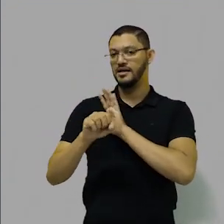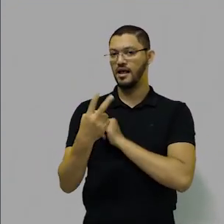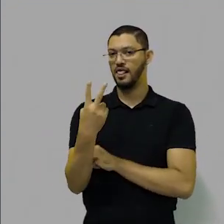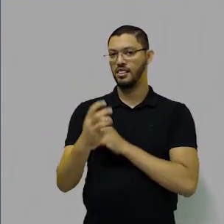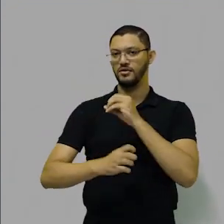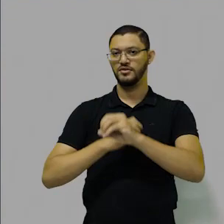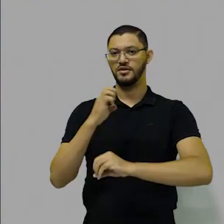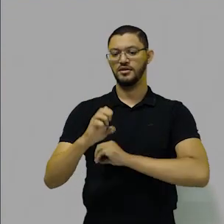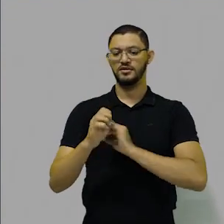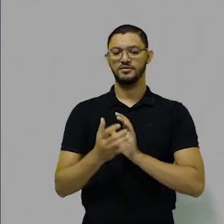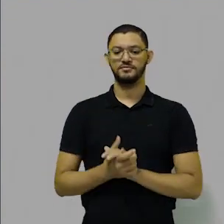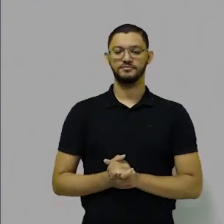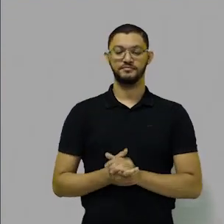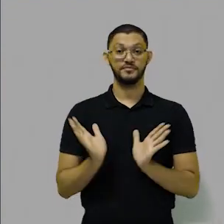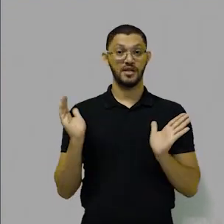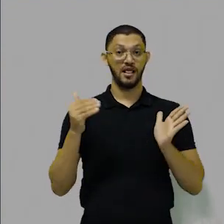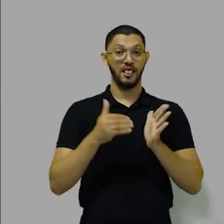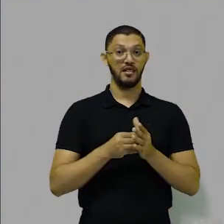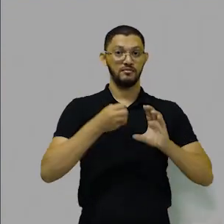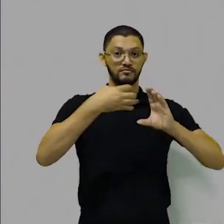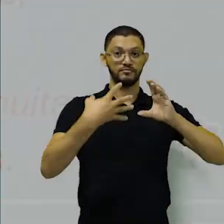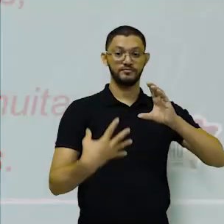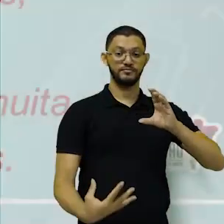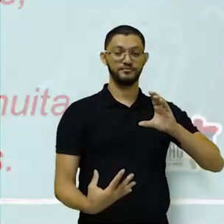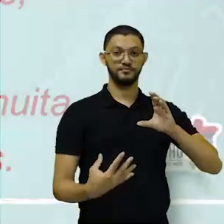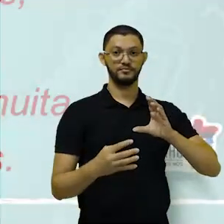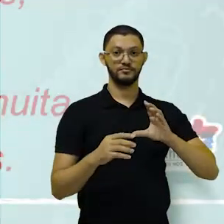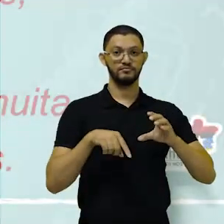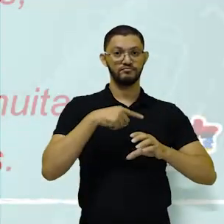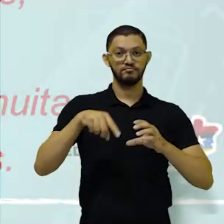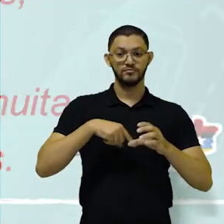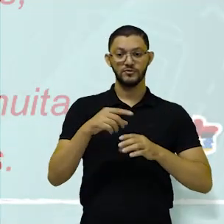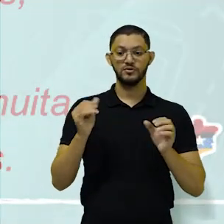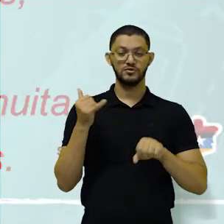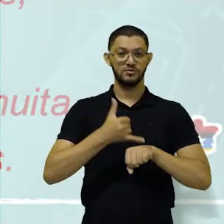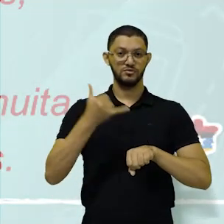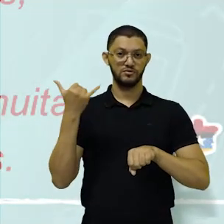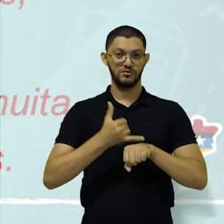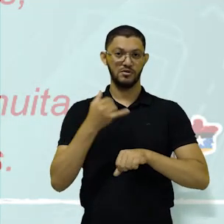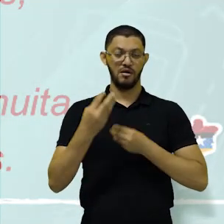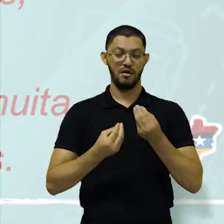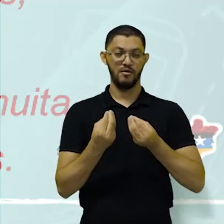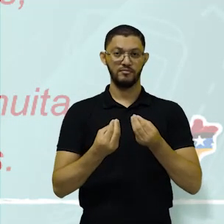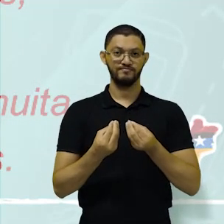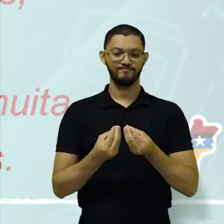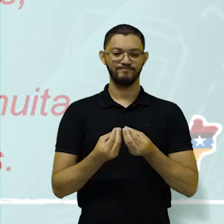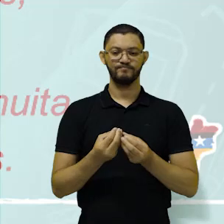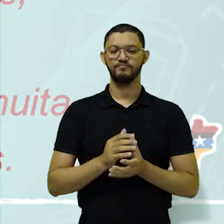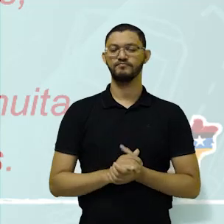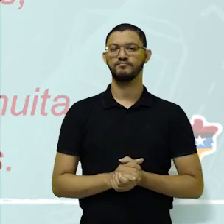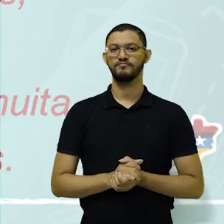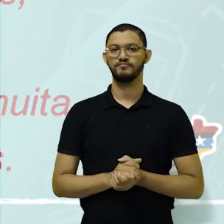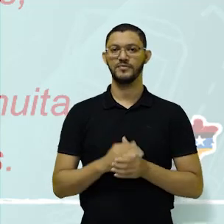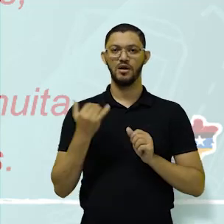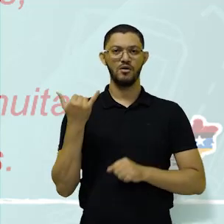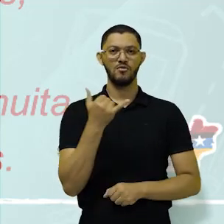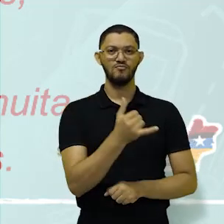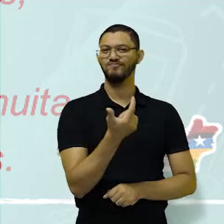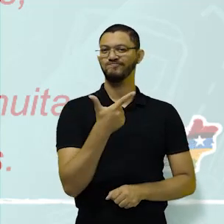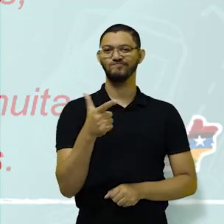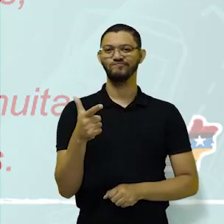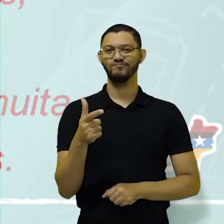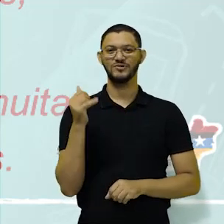elétrons. Por fim, algumas características dos compostos iônicos, turma. Eles não conduzem corrente elétrica no